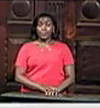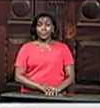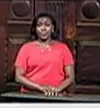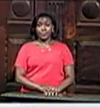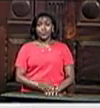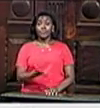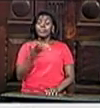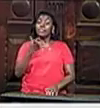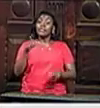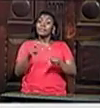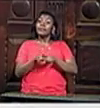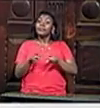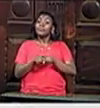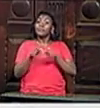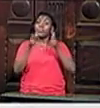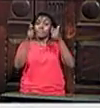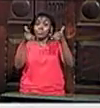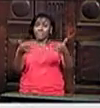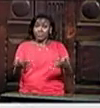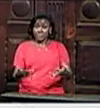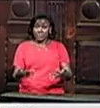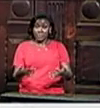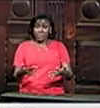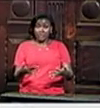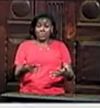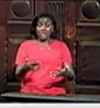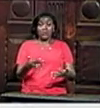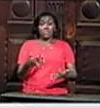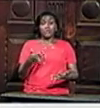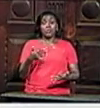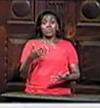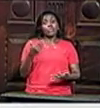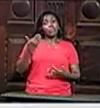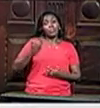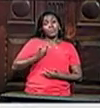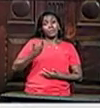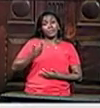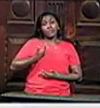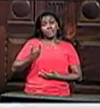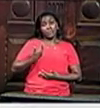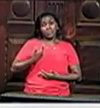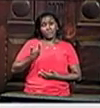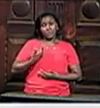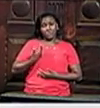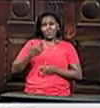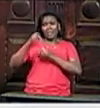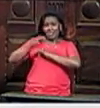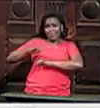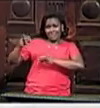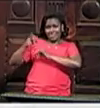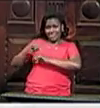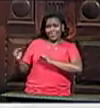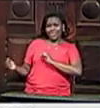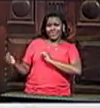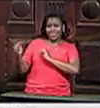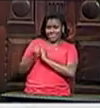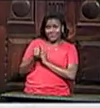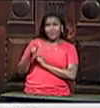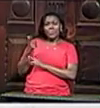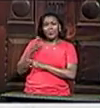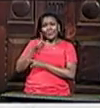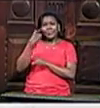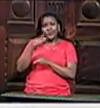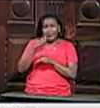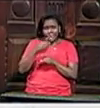fazer menção à companheiros é que nós cuja campanha nós participamos que saíram vitoriosos